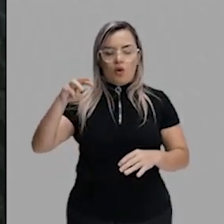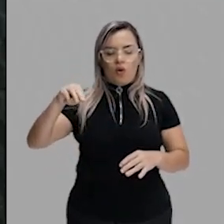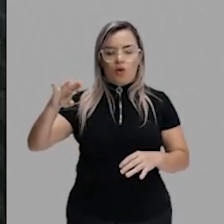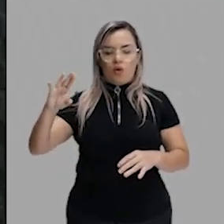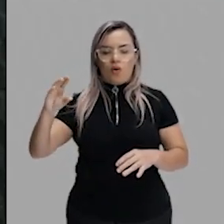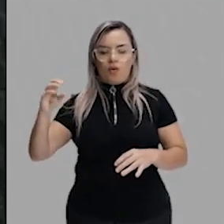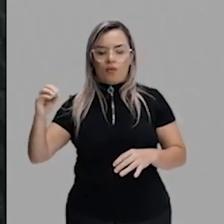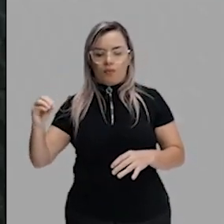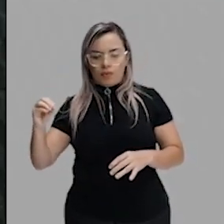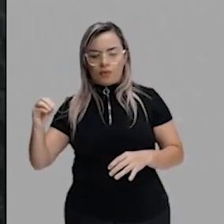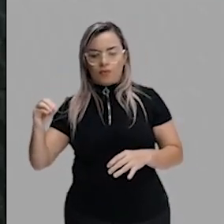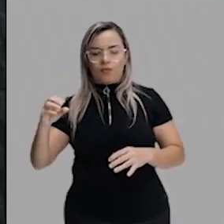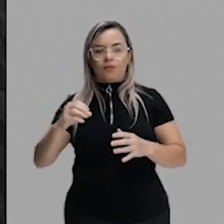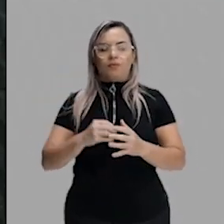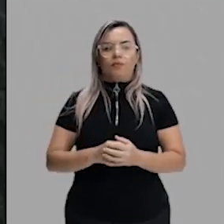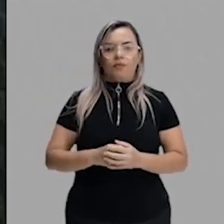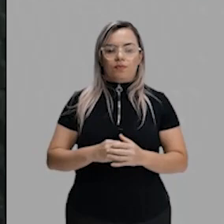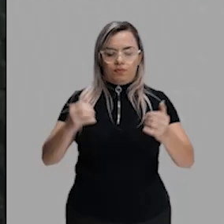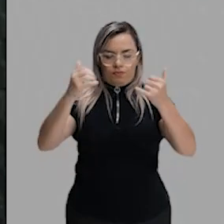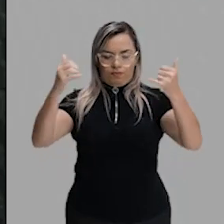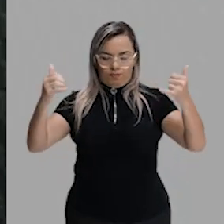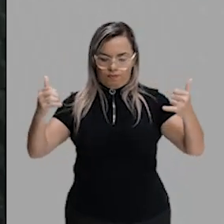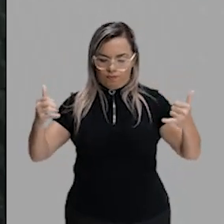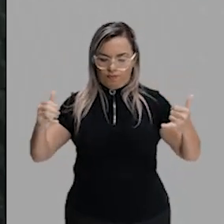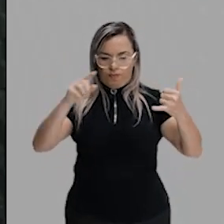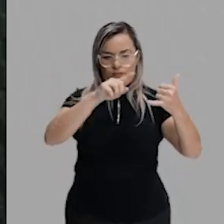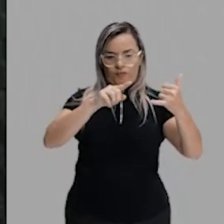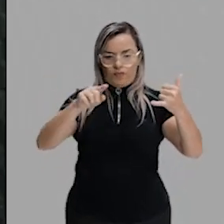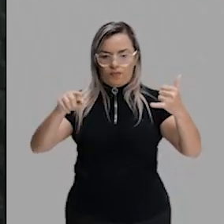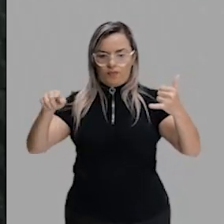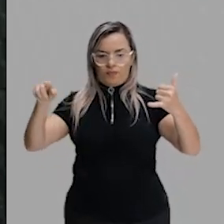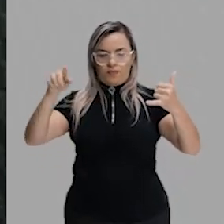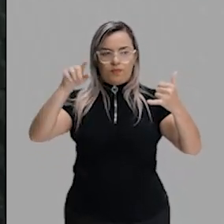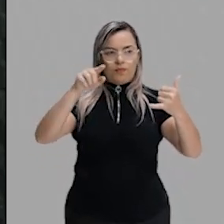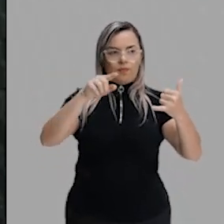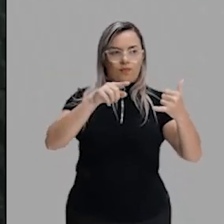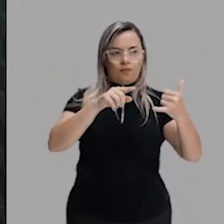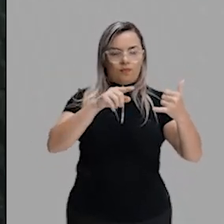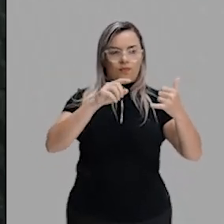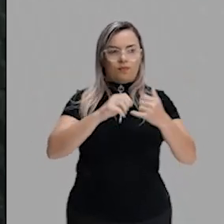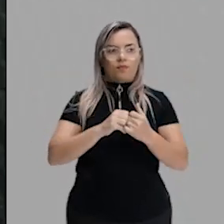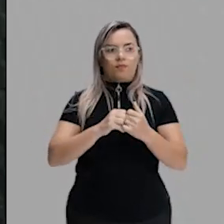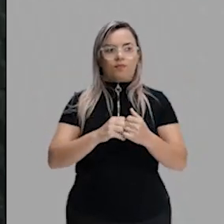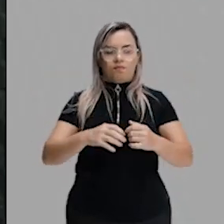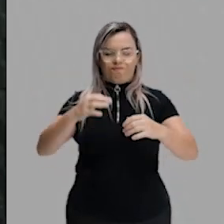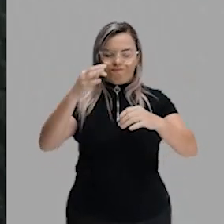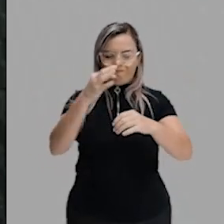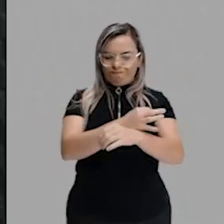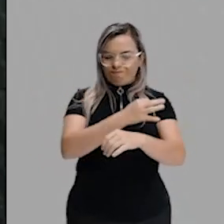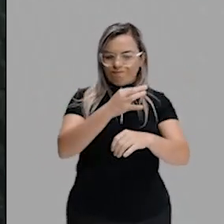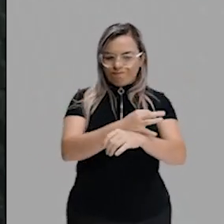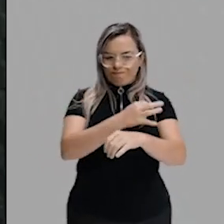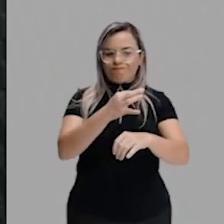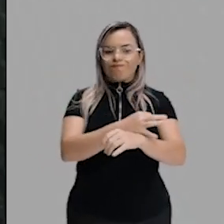ele vai ser um resistor que ele vai trabalhar com resistências,